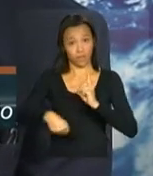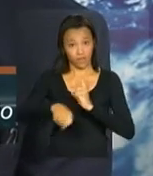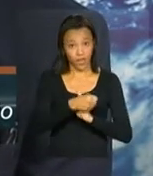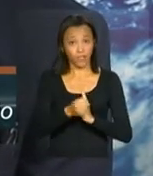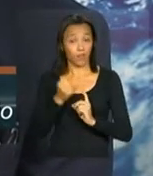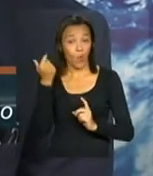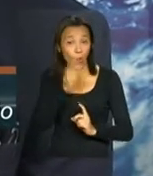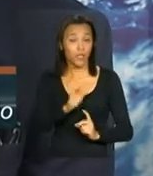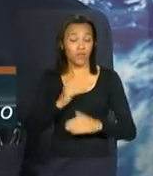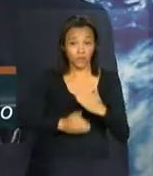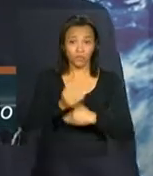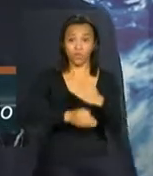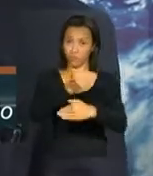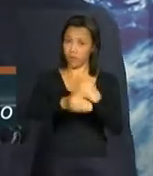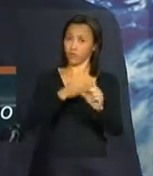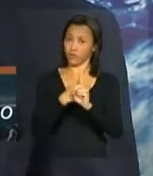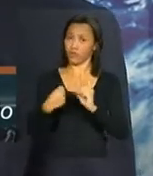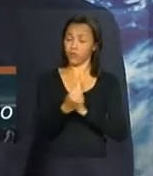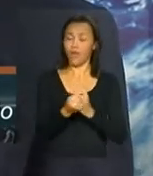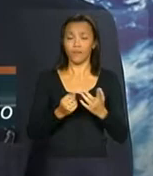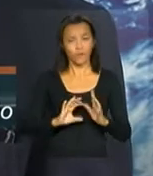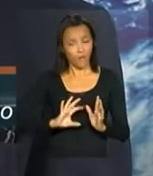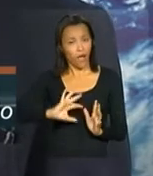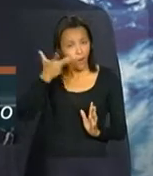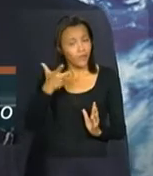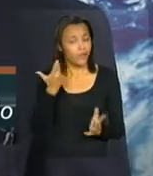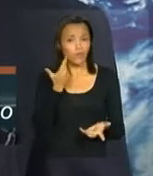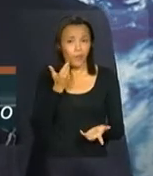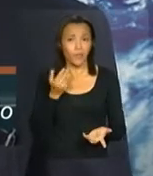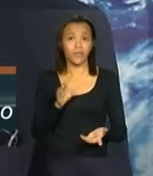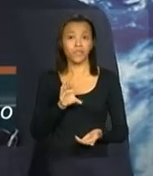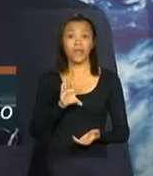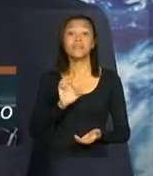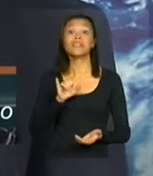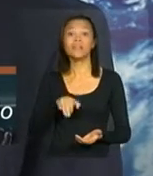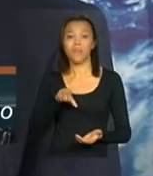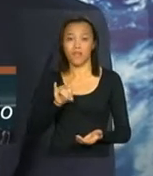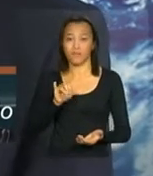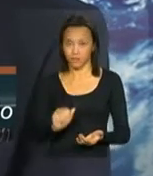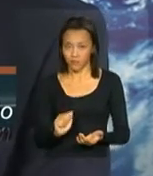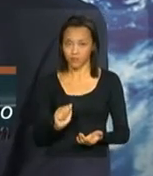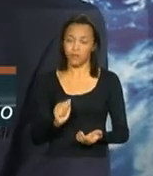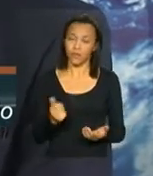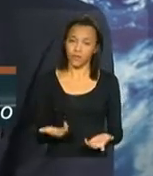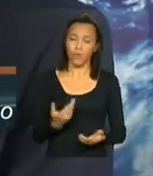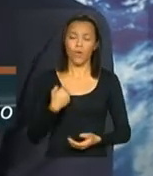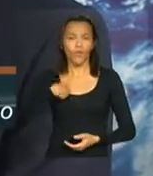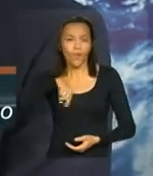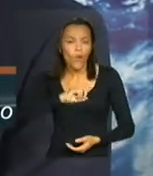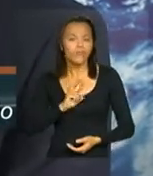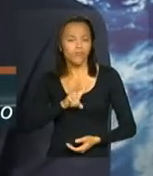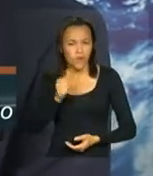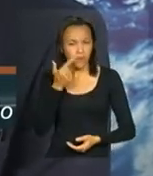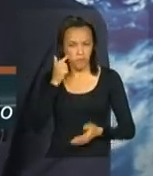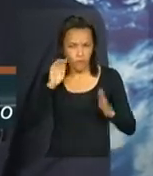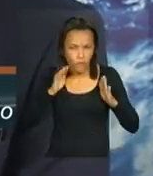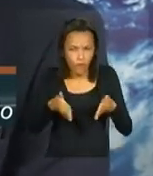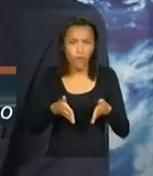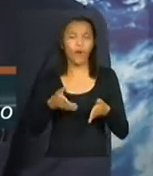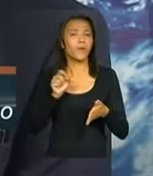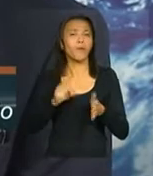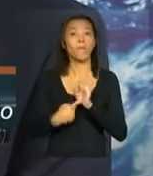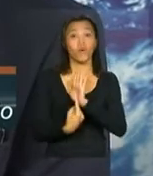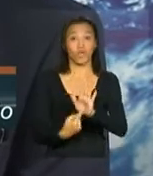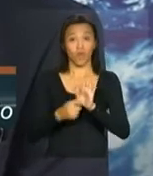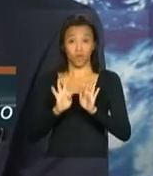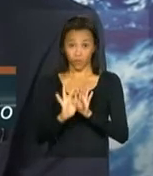a modernização das sociedades aparece naturalmente a ciência Então essa é a é o nós vamos concentrar nisso para